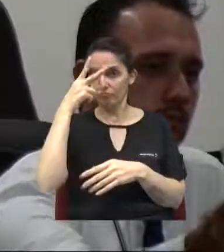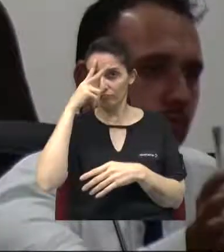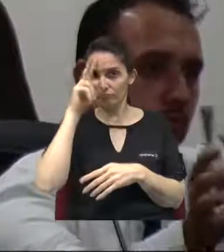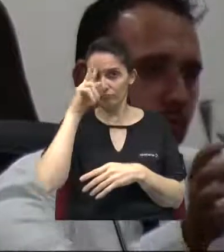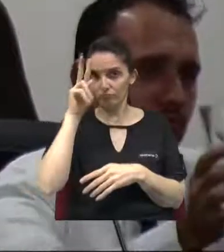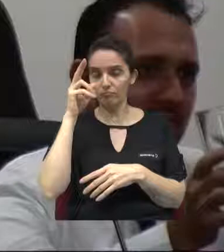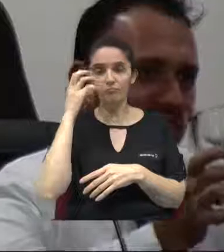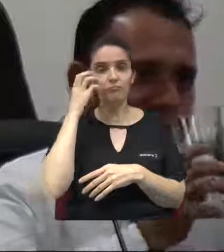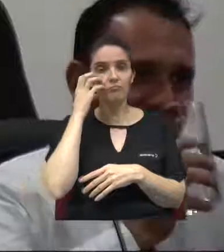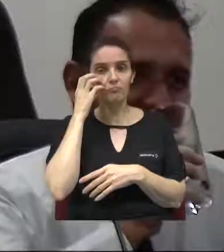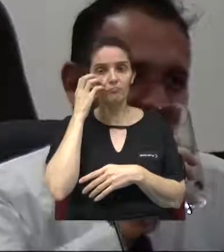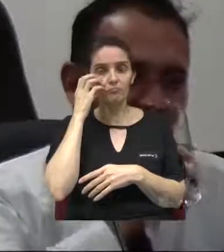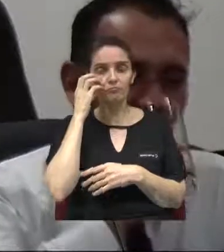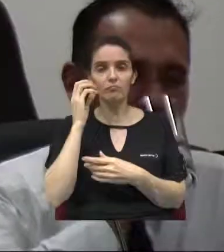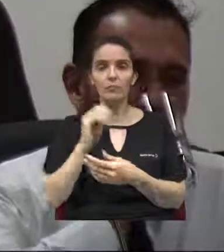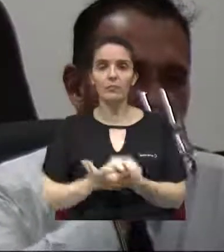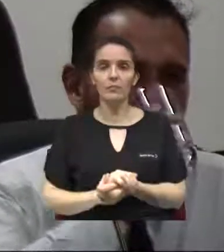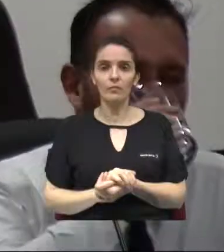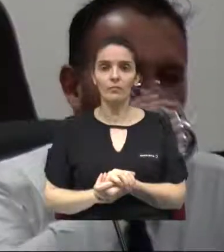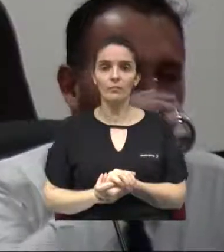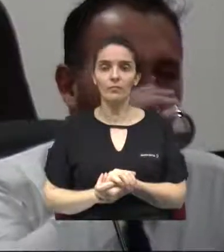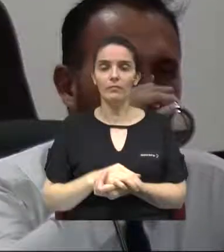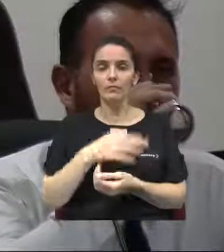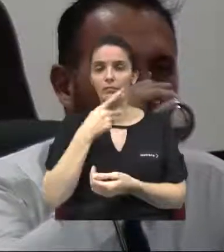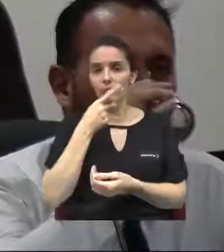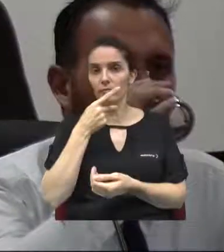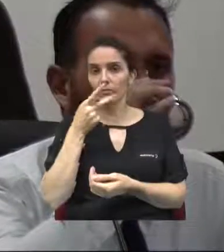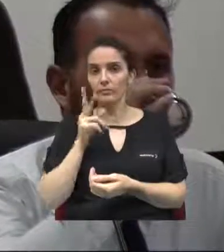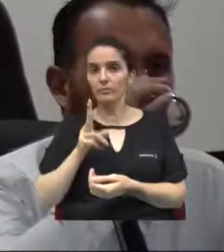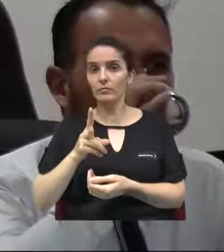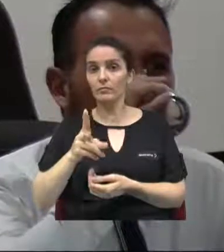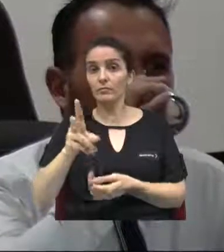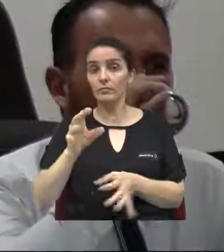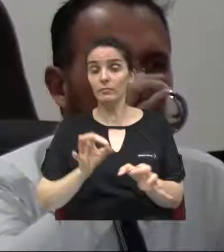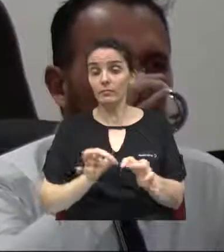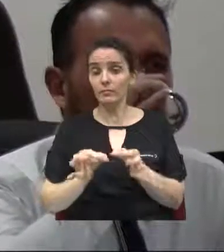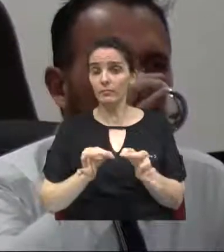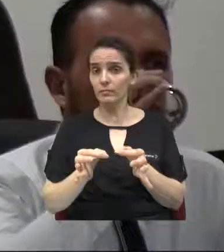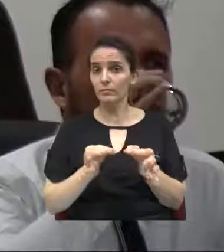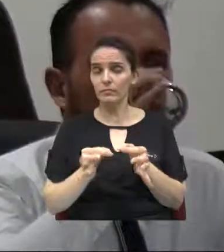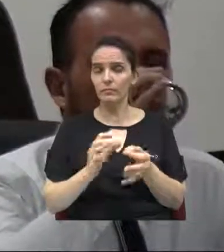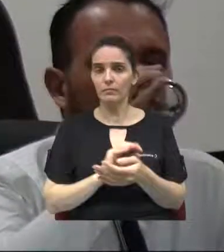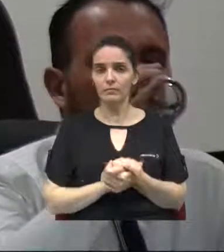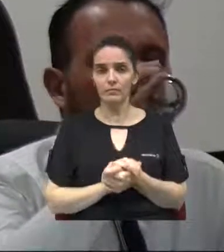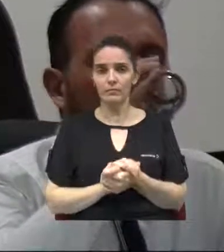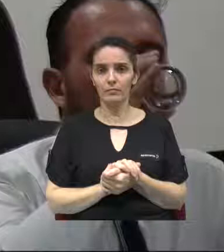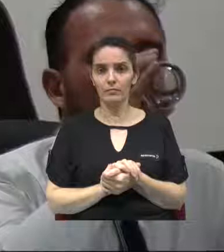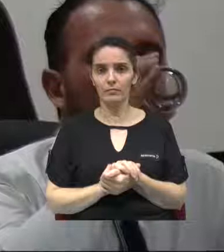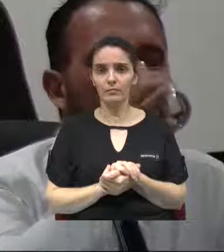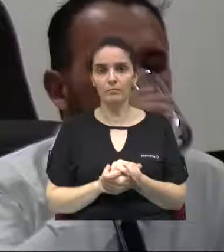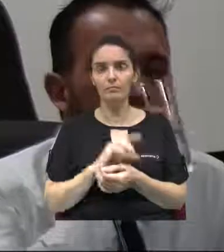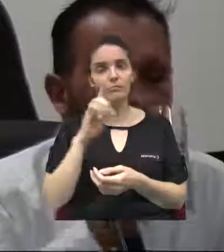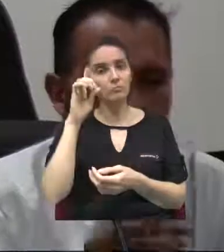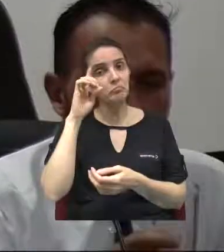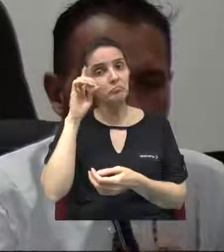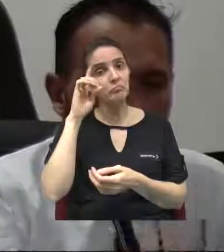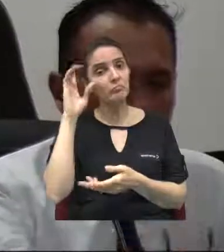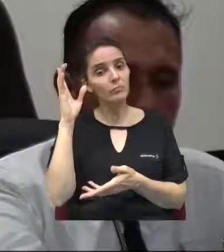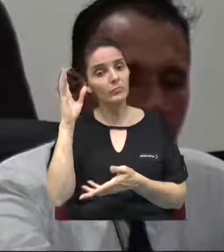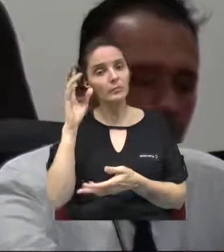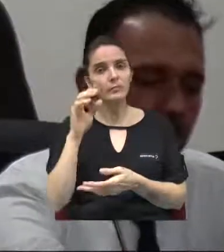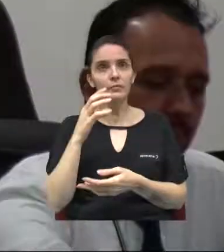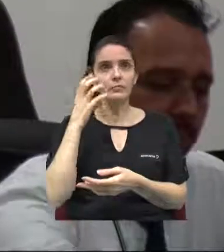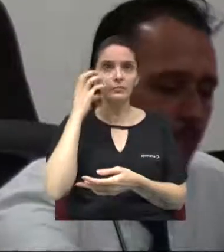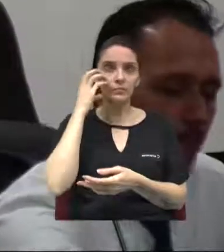que Vossa Excelência dizia o tempo todo desse projeto. Em uma determinada data, vereador, o senhor